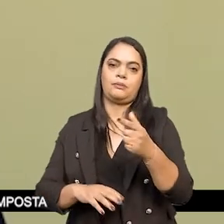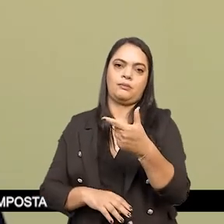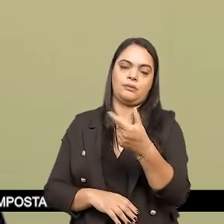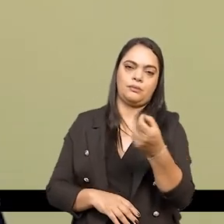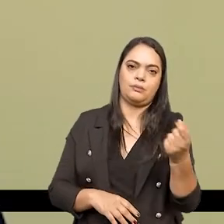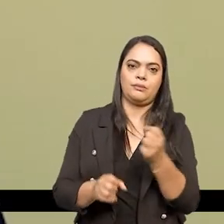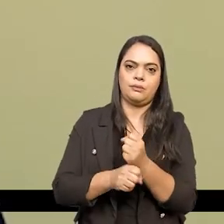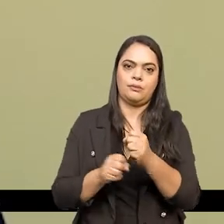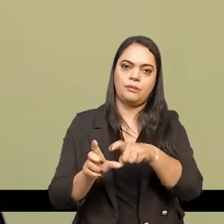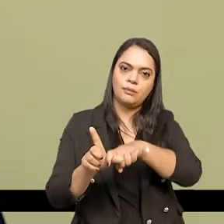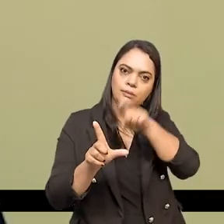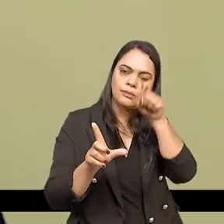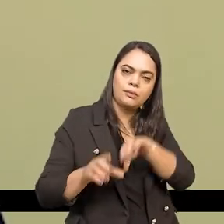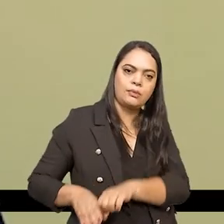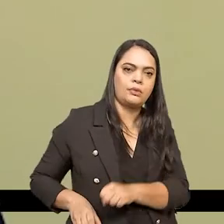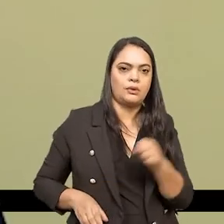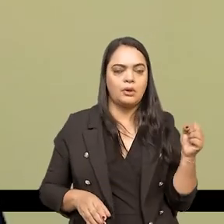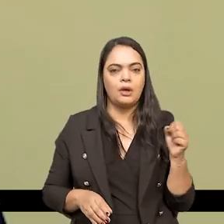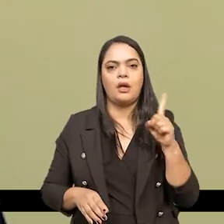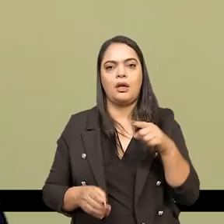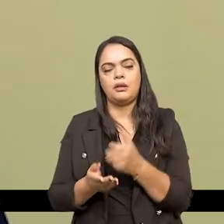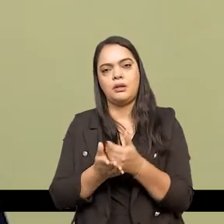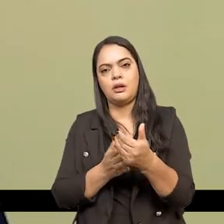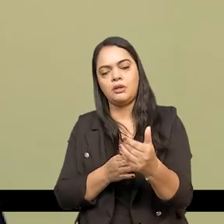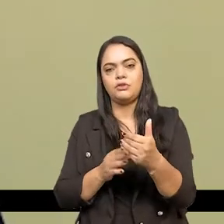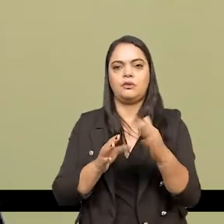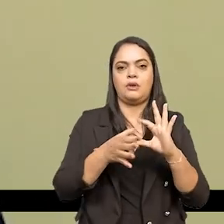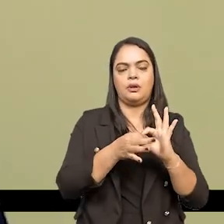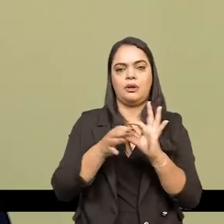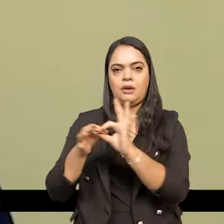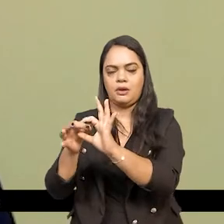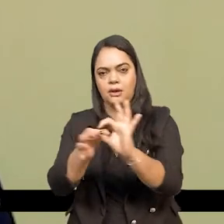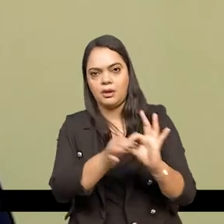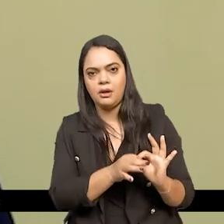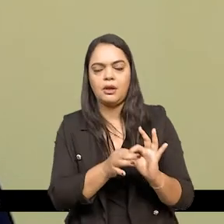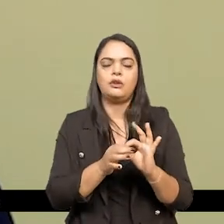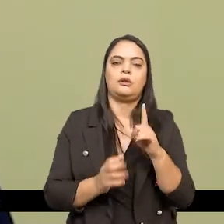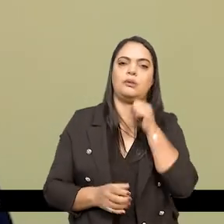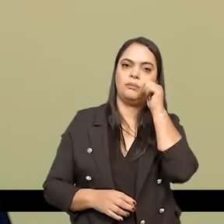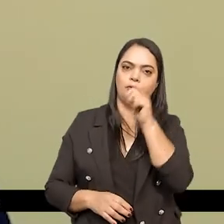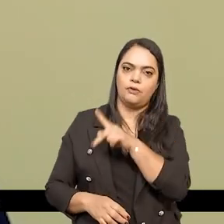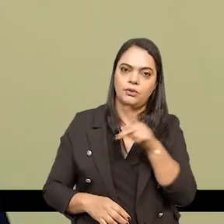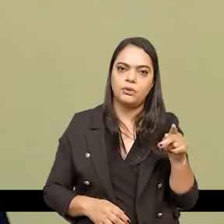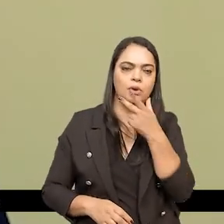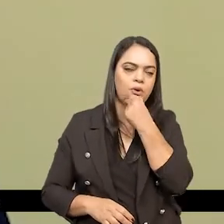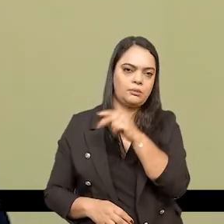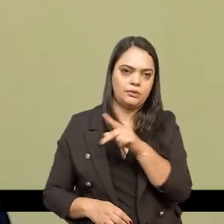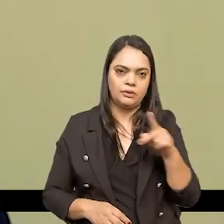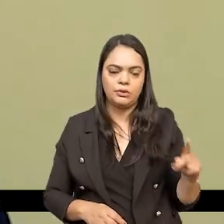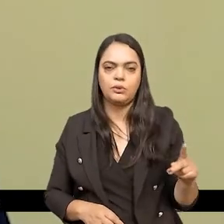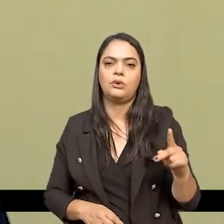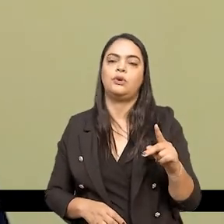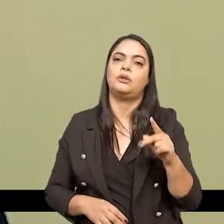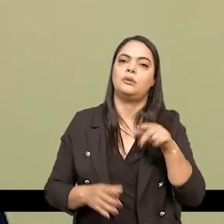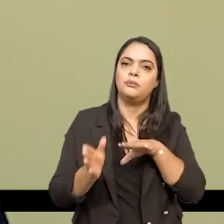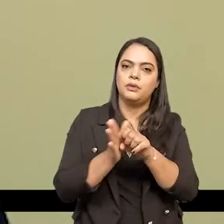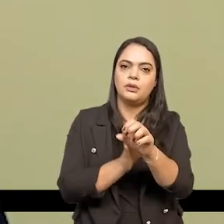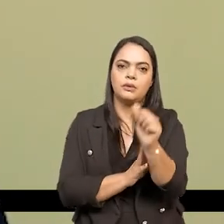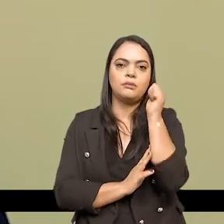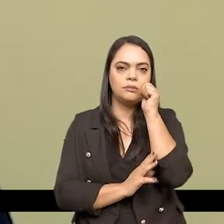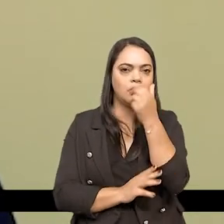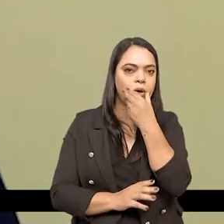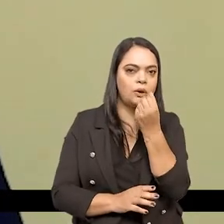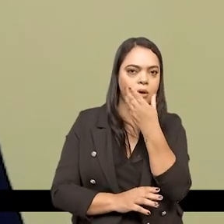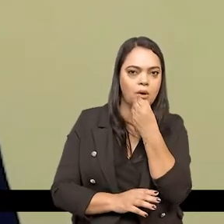rede composta por professores e professoras, pesquisadores e pesquisadoras de universidades e diversas